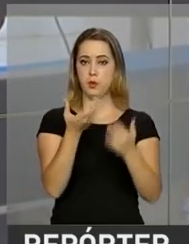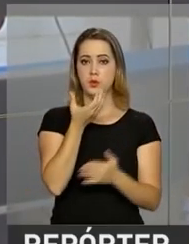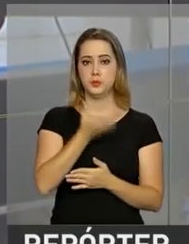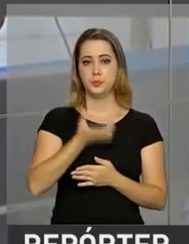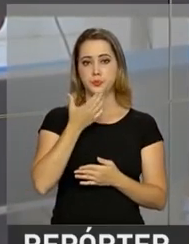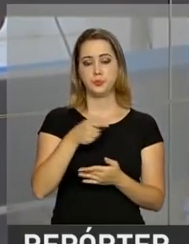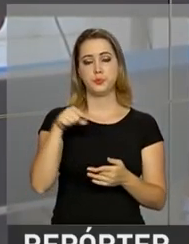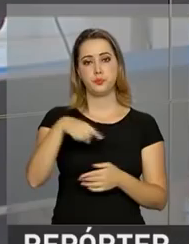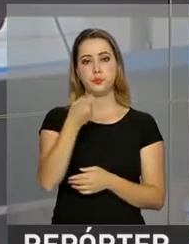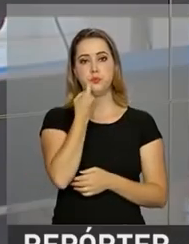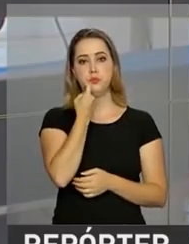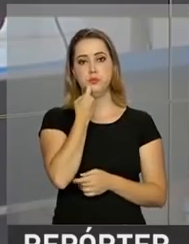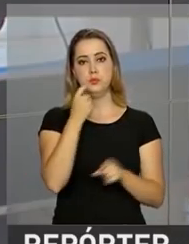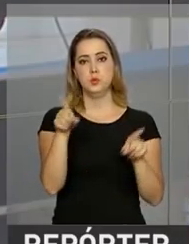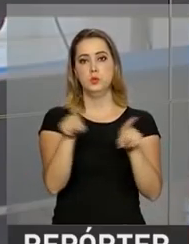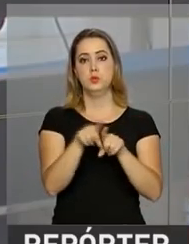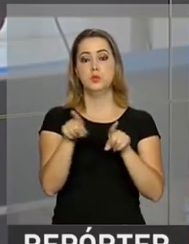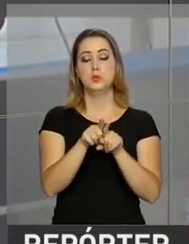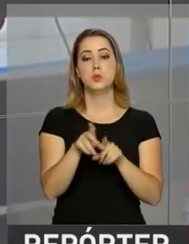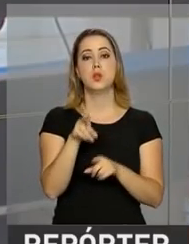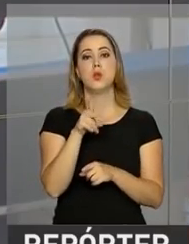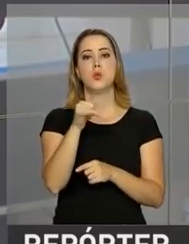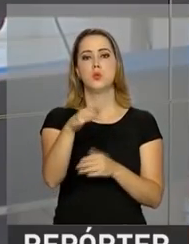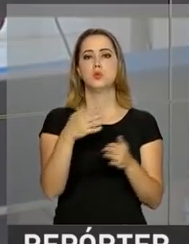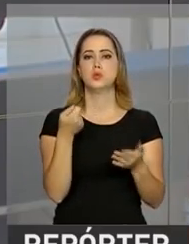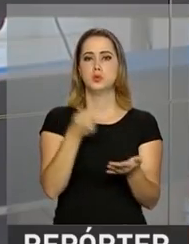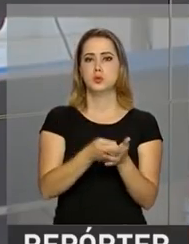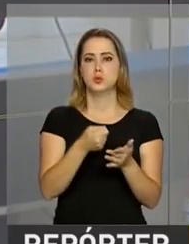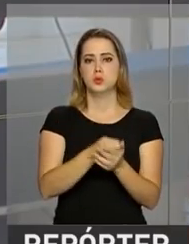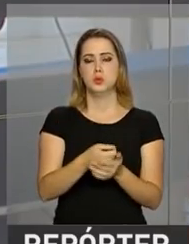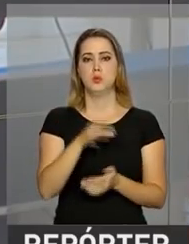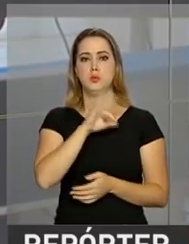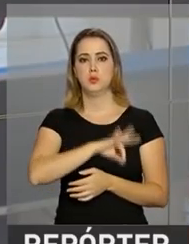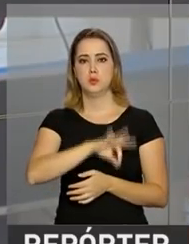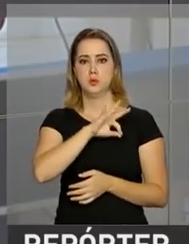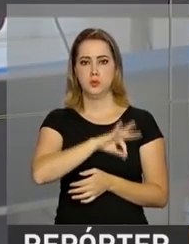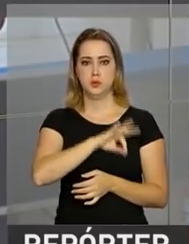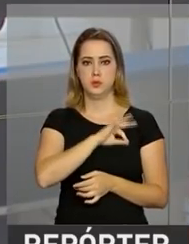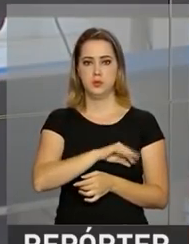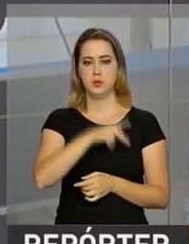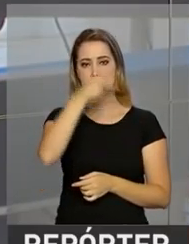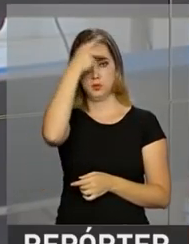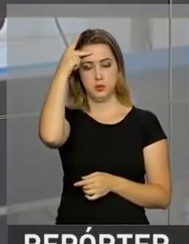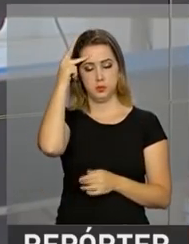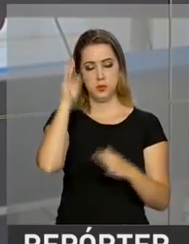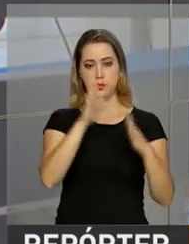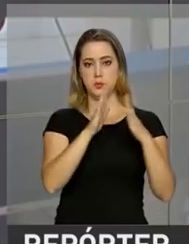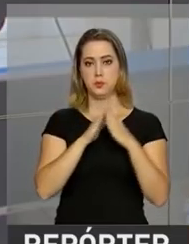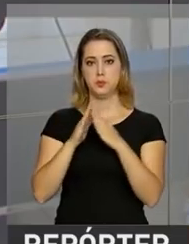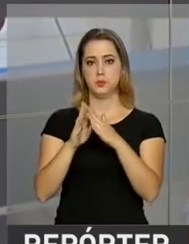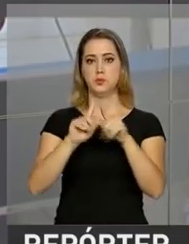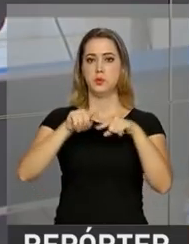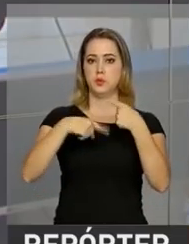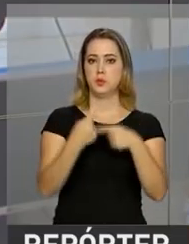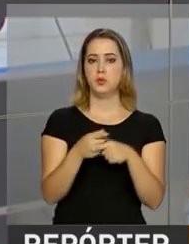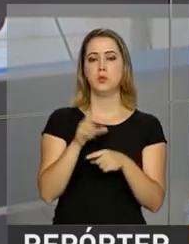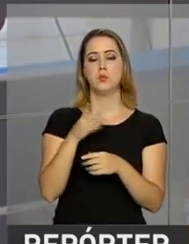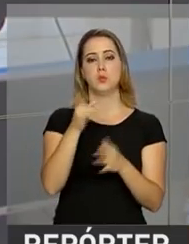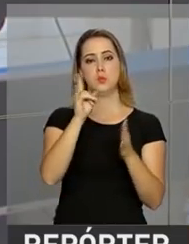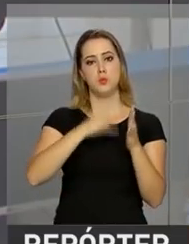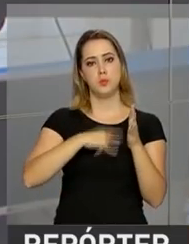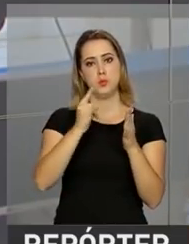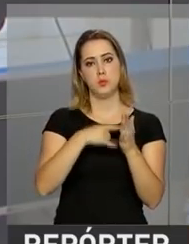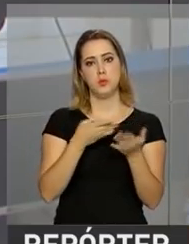nesta sexta-feira é também a data limite para o pagamento do 13º salário dos trabalhadores domésticos depois disso os